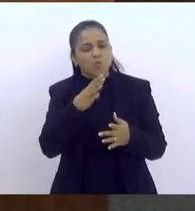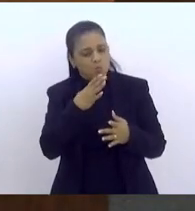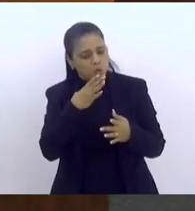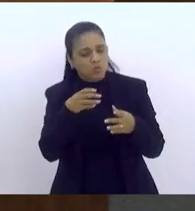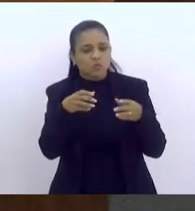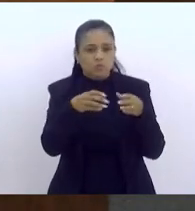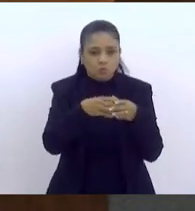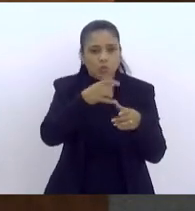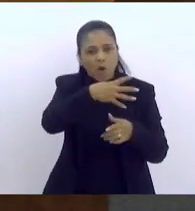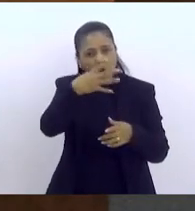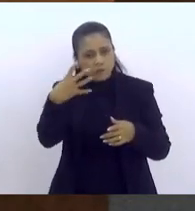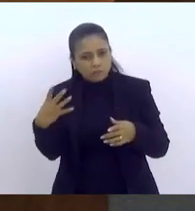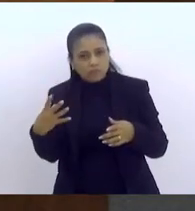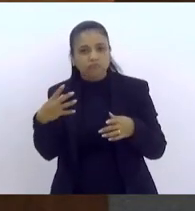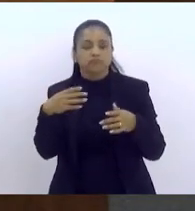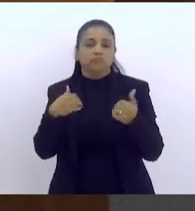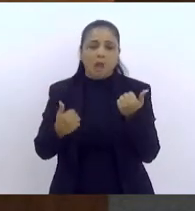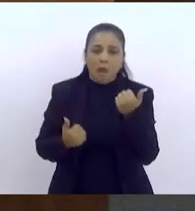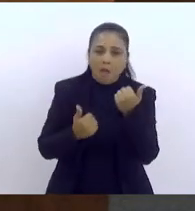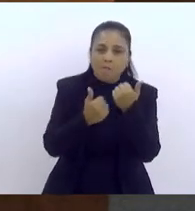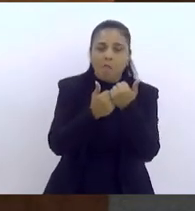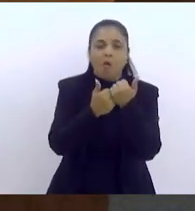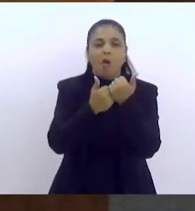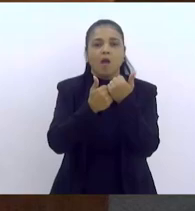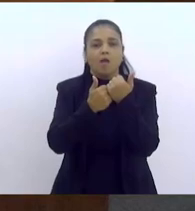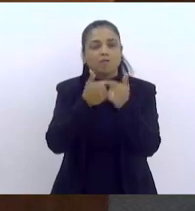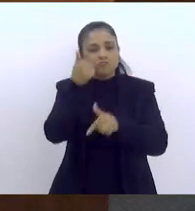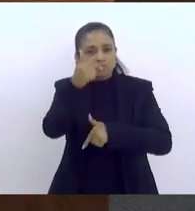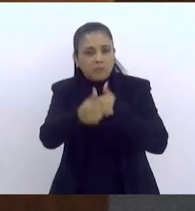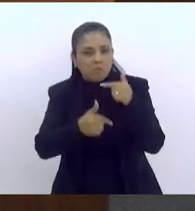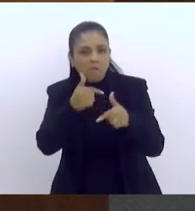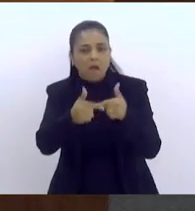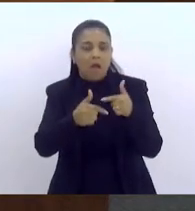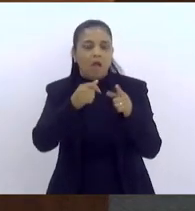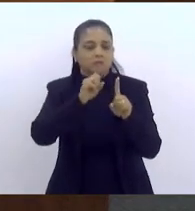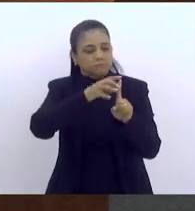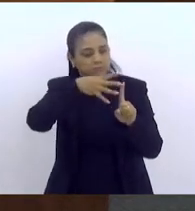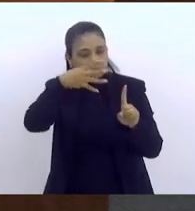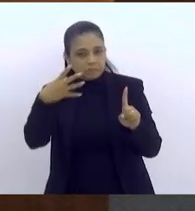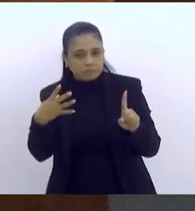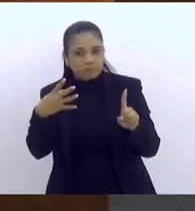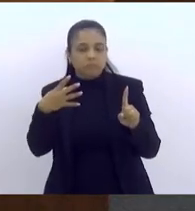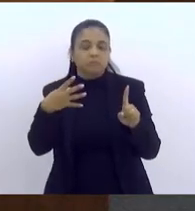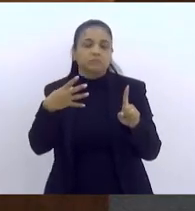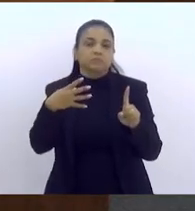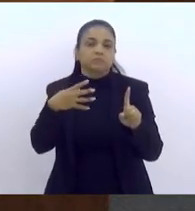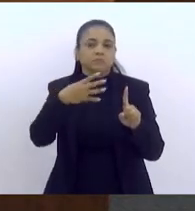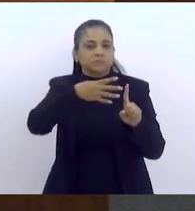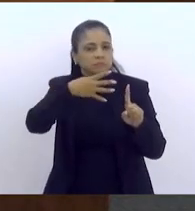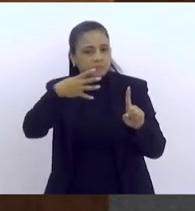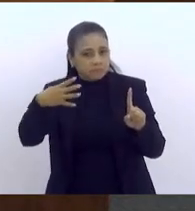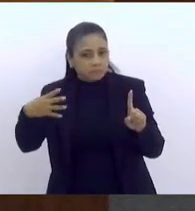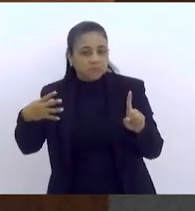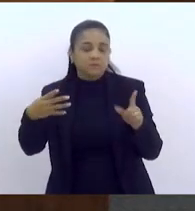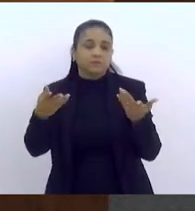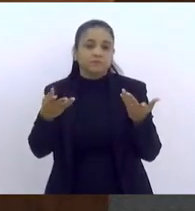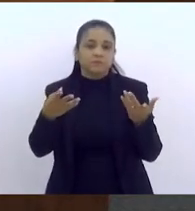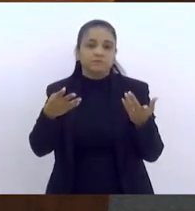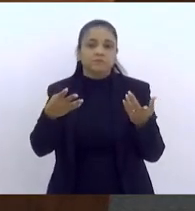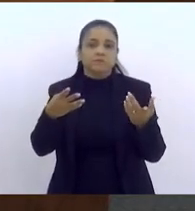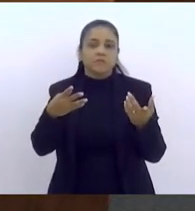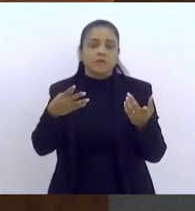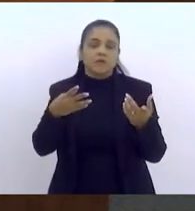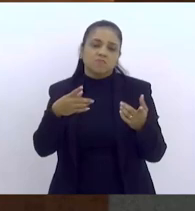a favor da população LGBTQIA+. Imagino que deputados que estejam votando contra são deputados que não concordam com essa